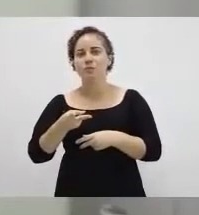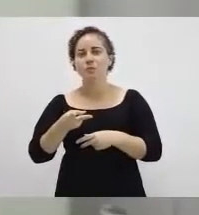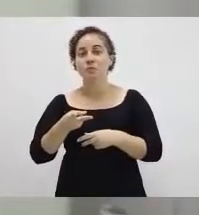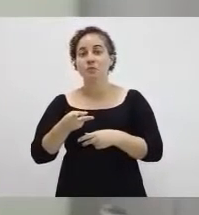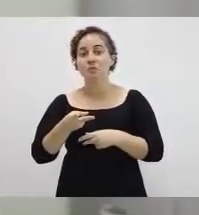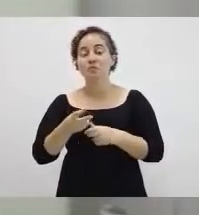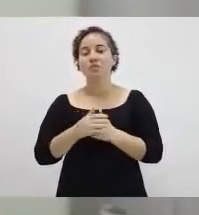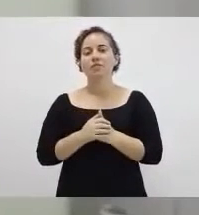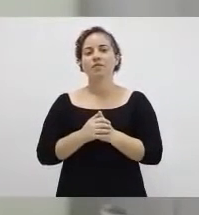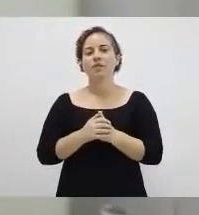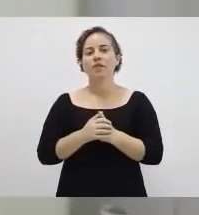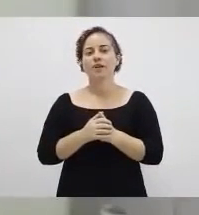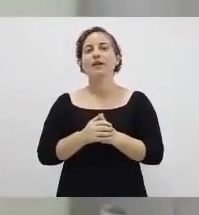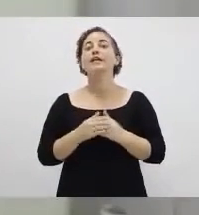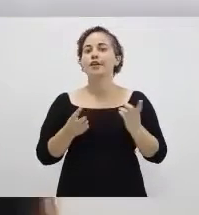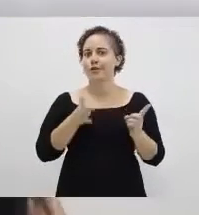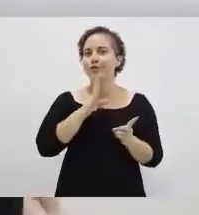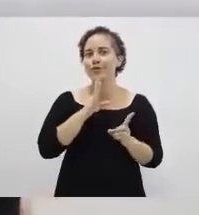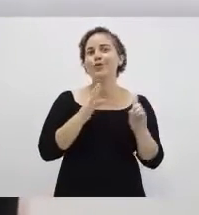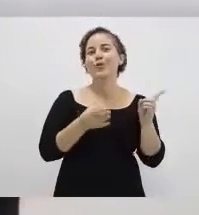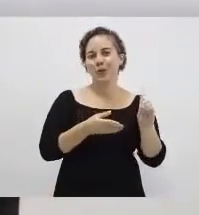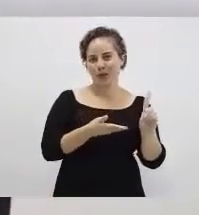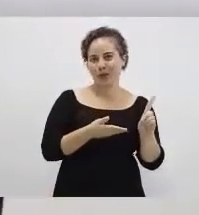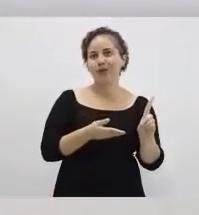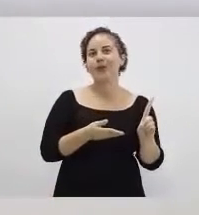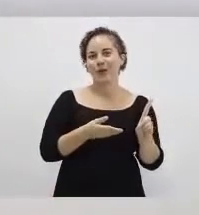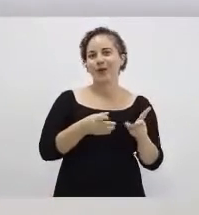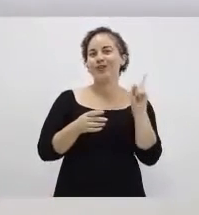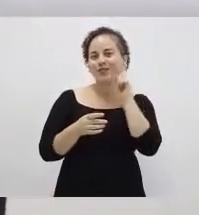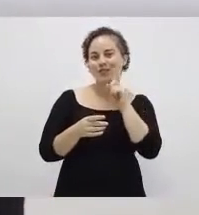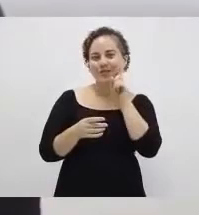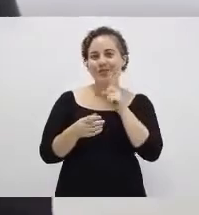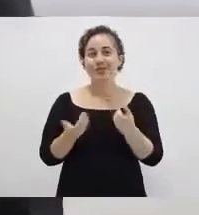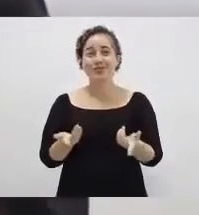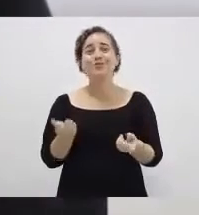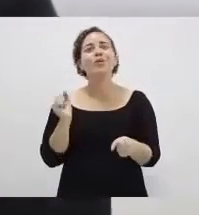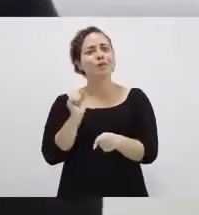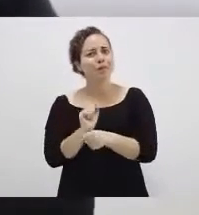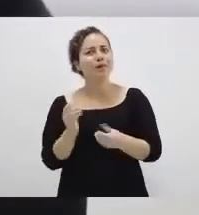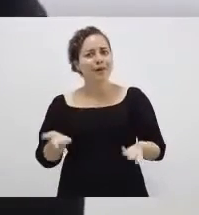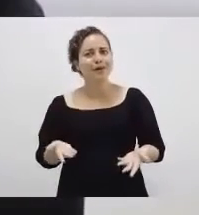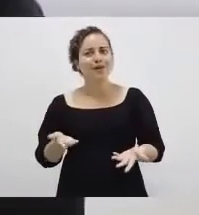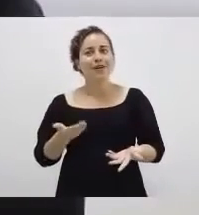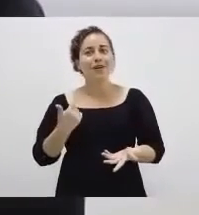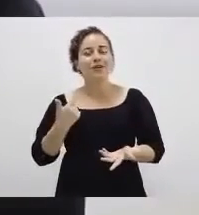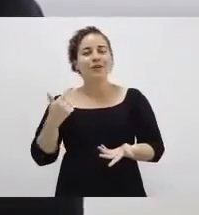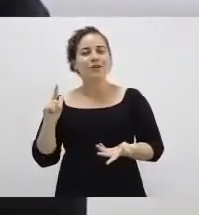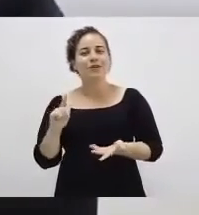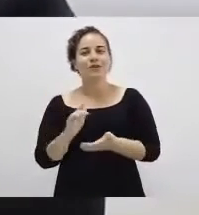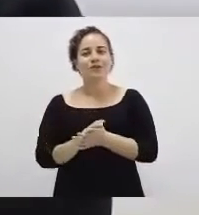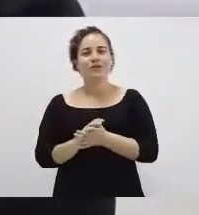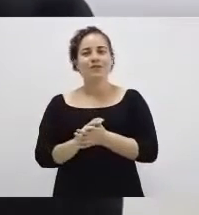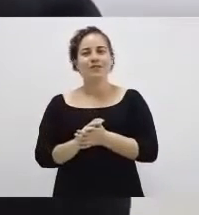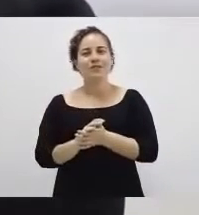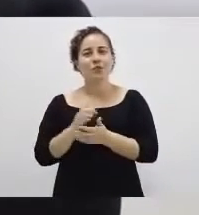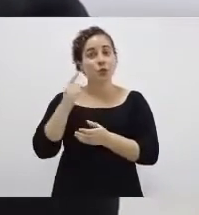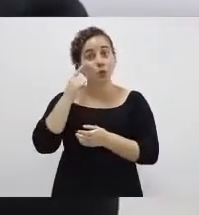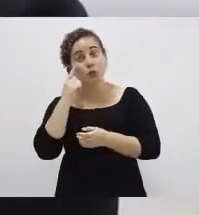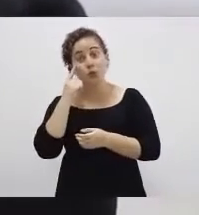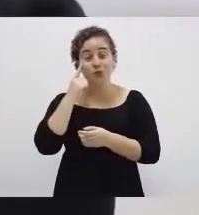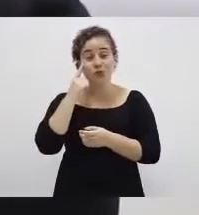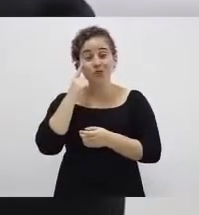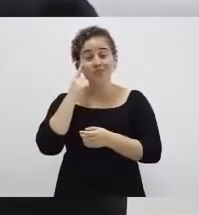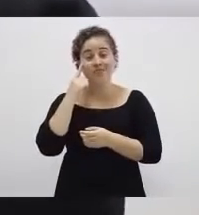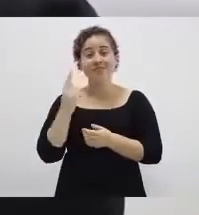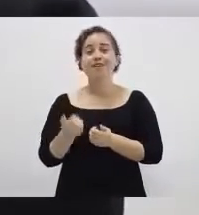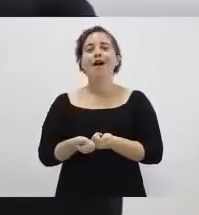principalmente do dólar americano no Brasil. A gente vai dando uma paradinha por aqui, se encontra nos fóruns, quaisquer dúvidas vocês podem